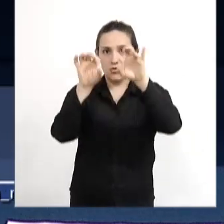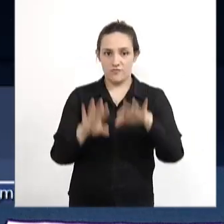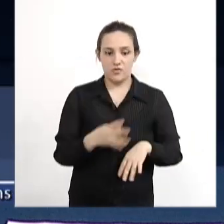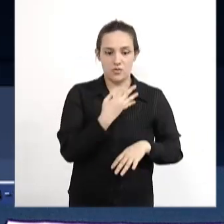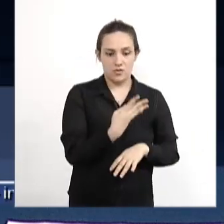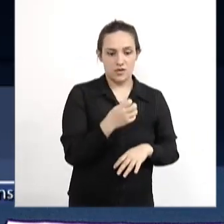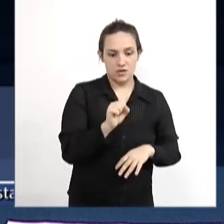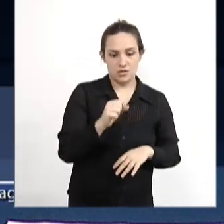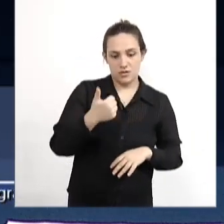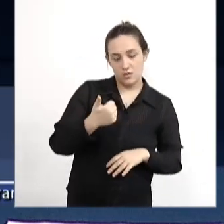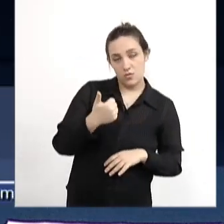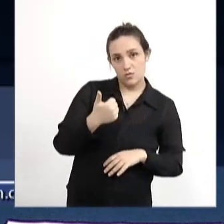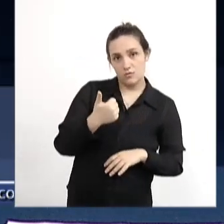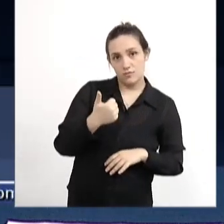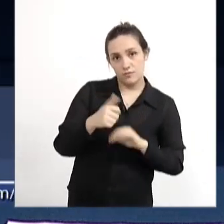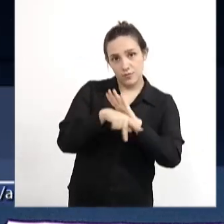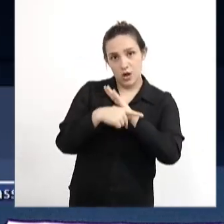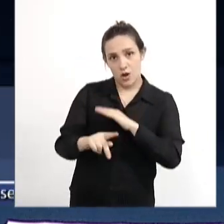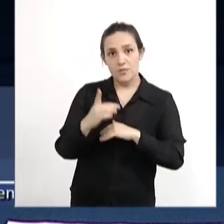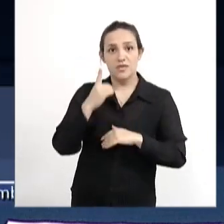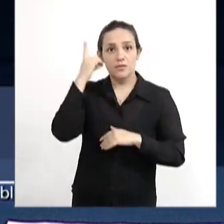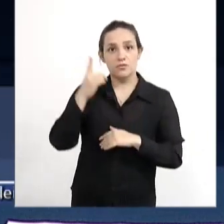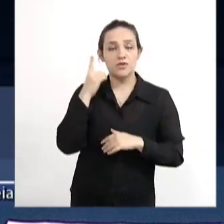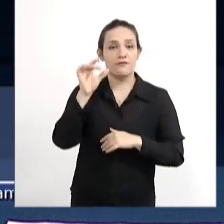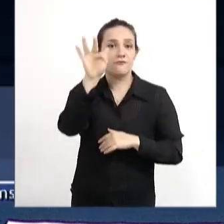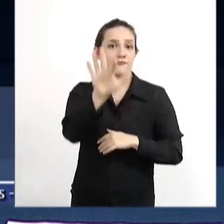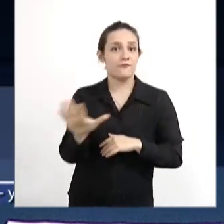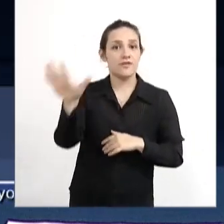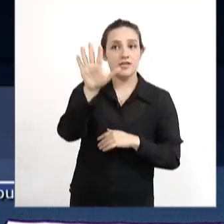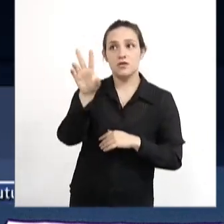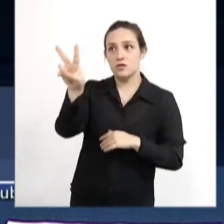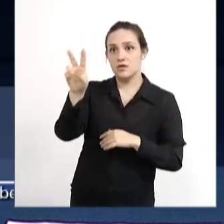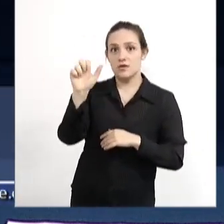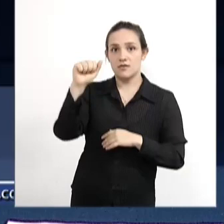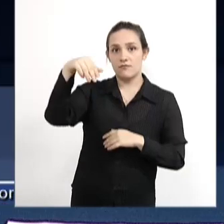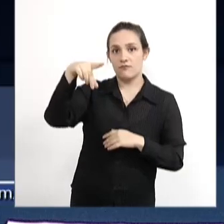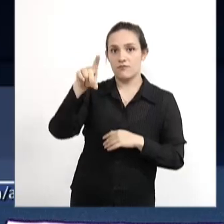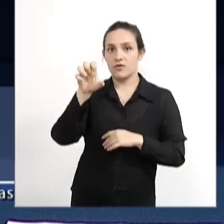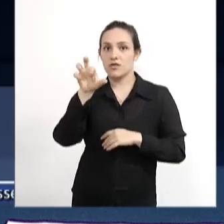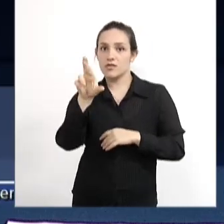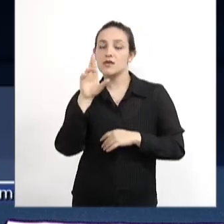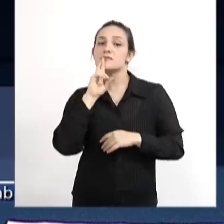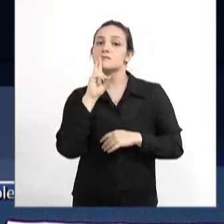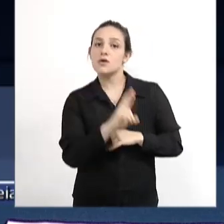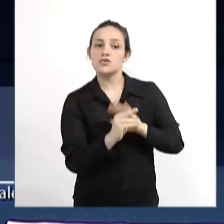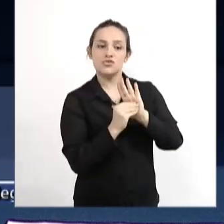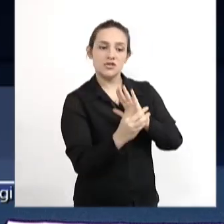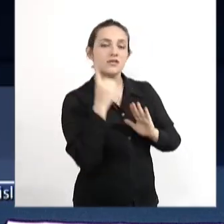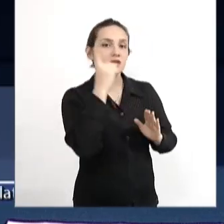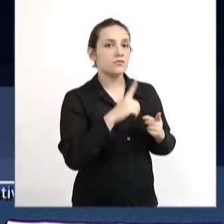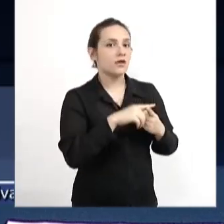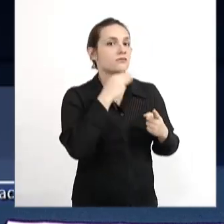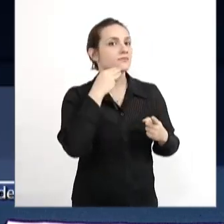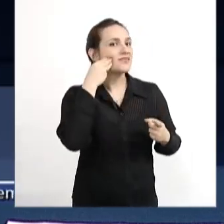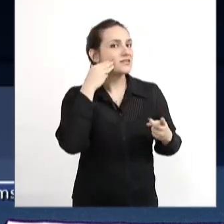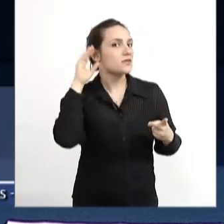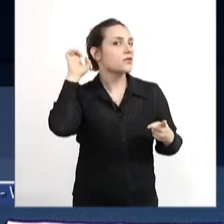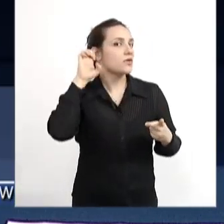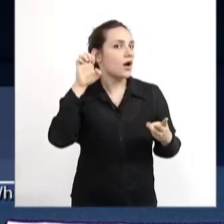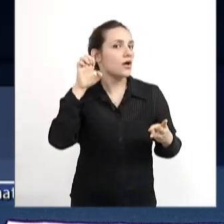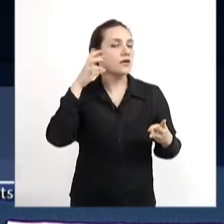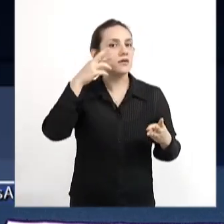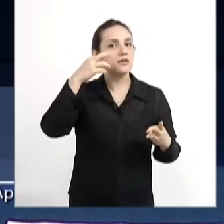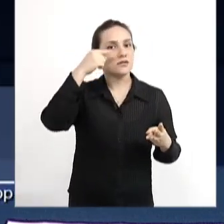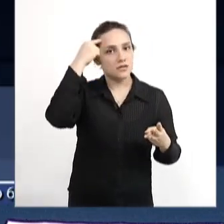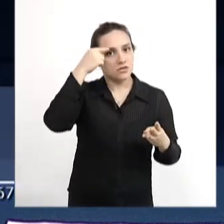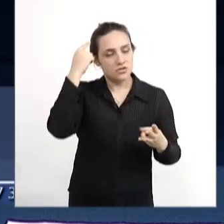de 2019, deputado federal Wander Lobé, respondendo à indicação do deputado Marcelo Filho, Eduardo Rocha e Zé Teixeira.